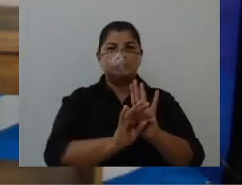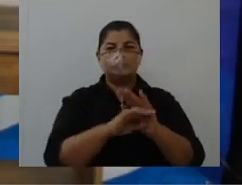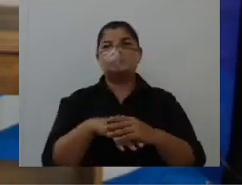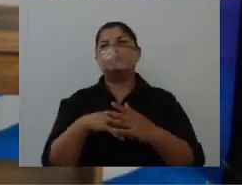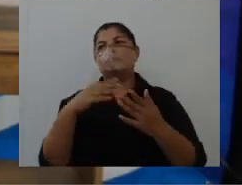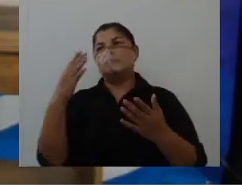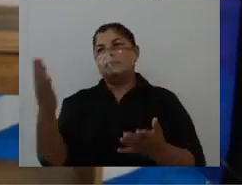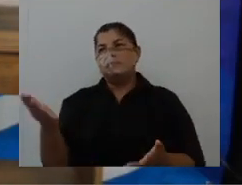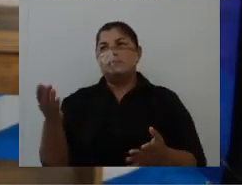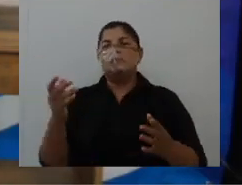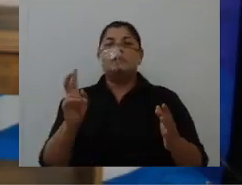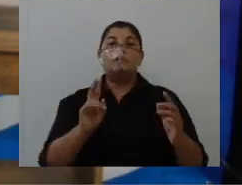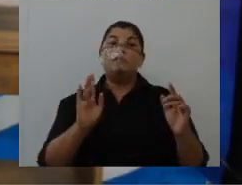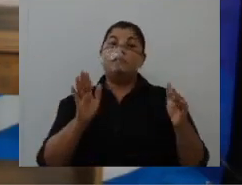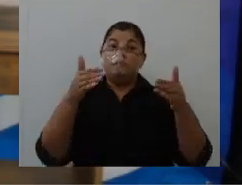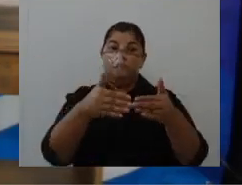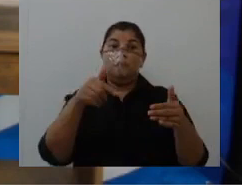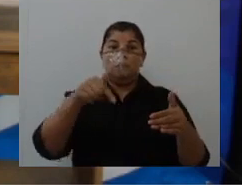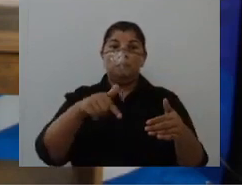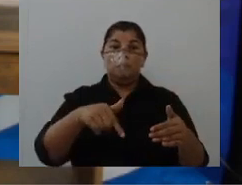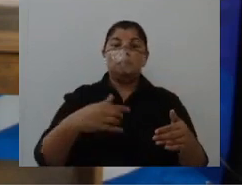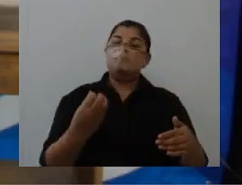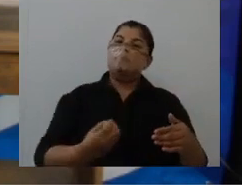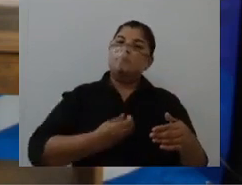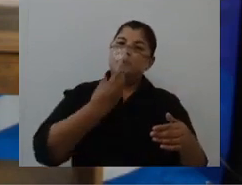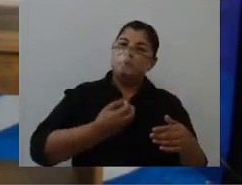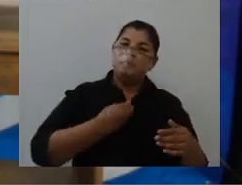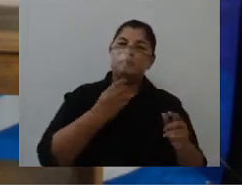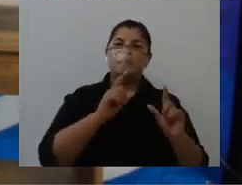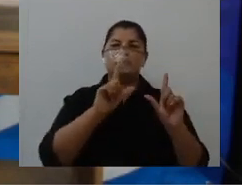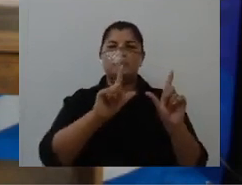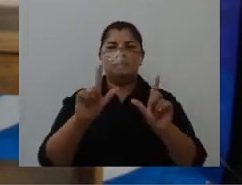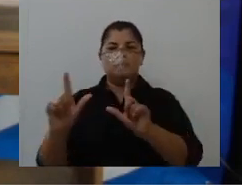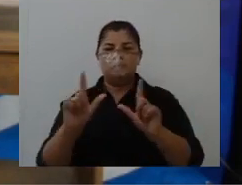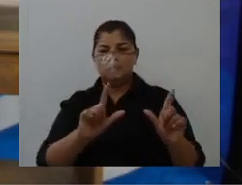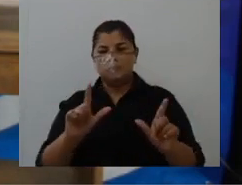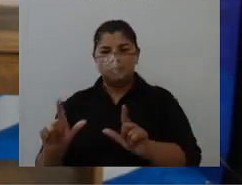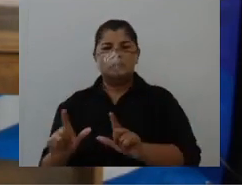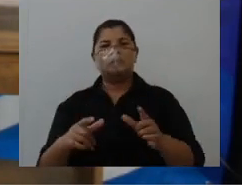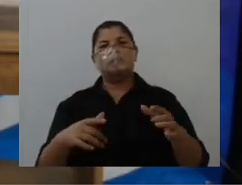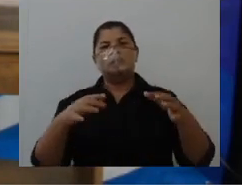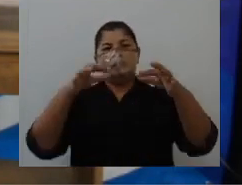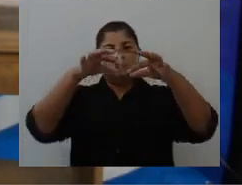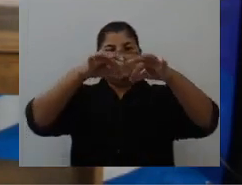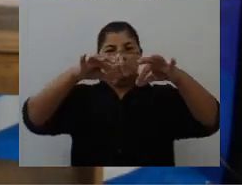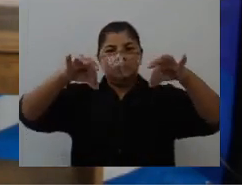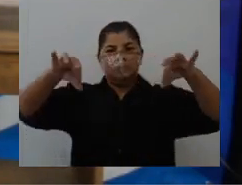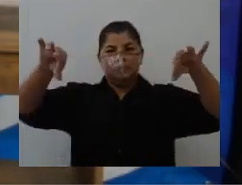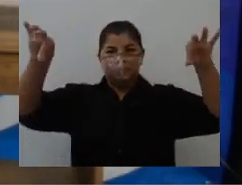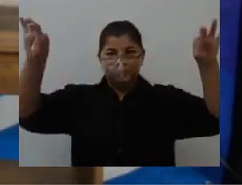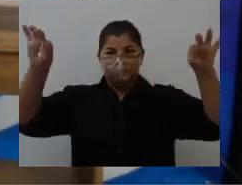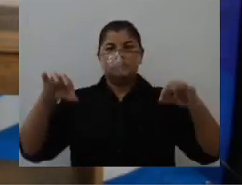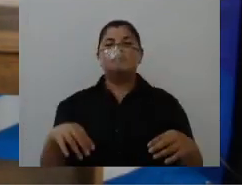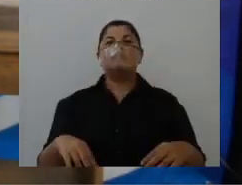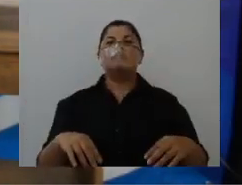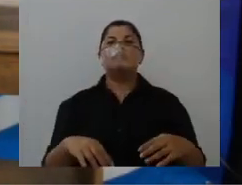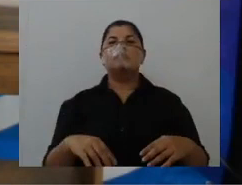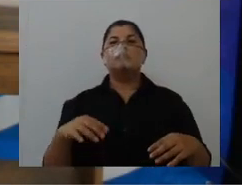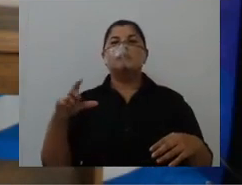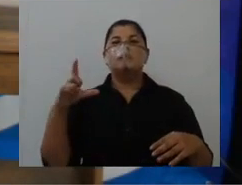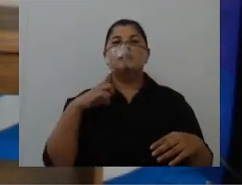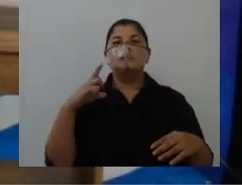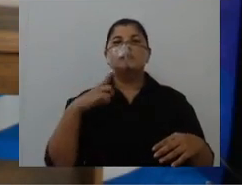poema, a história em quadrinho e o cordel. Já falei um pouquinho de cada um para vocês, não foi? Mas agora a gente vai tentar detalhar, tá bom? Aí eu tenho aqui,